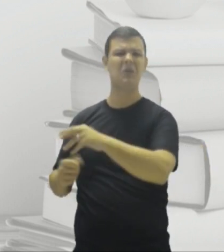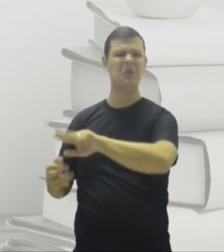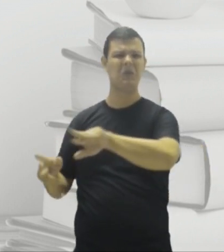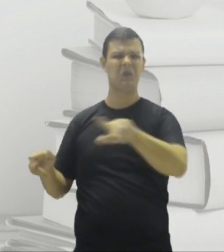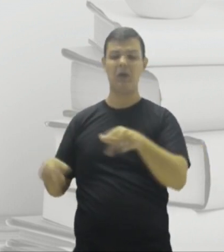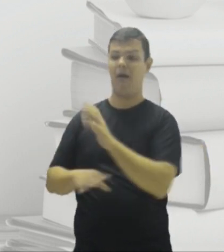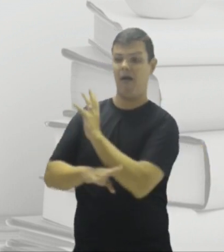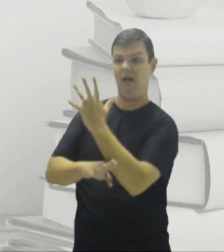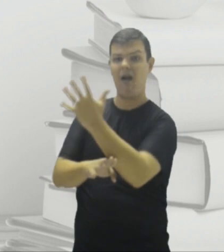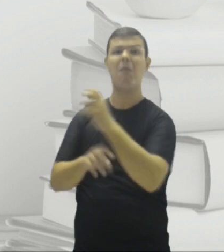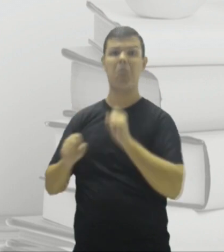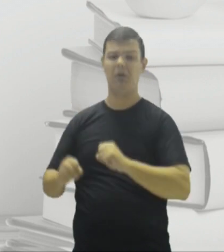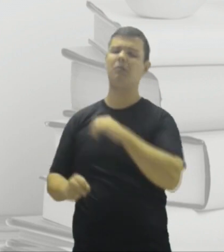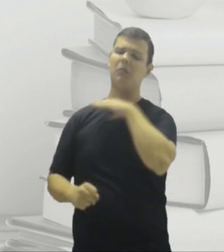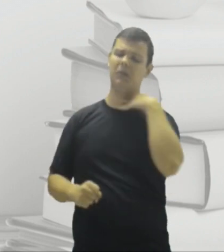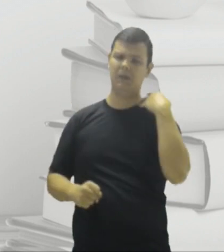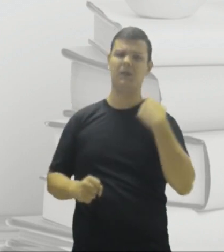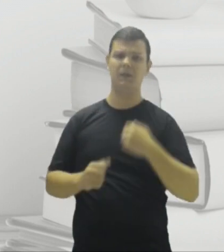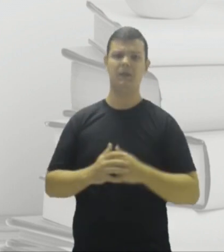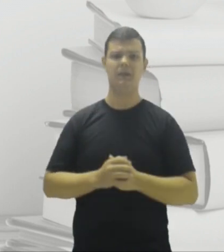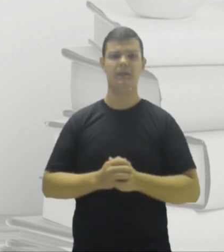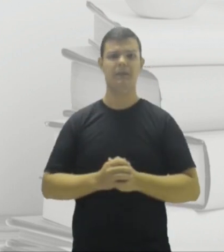espécies fluviais ou marinhas.